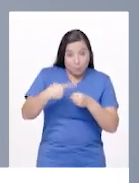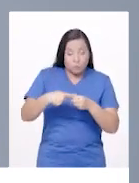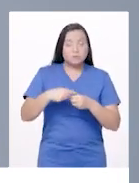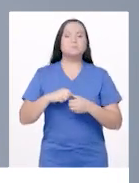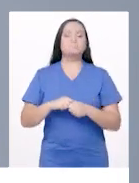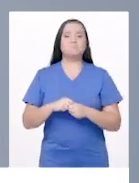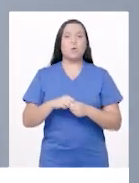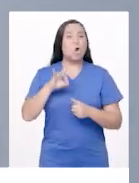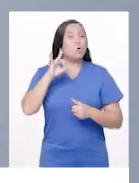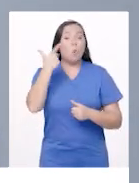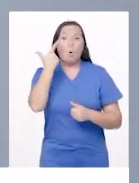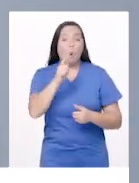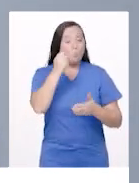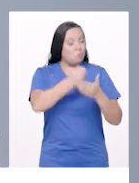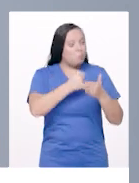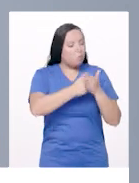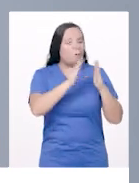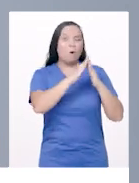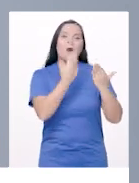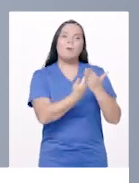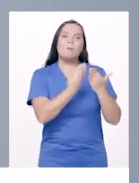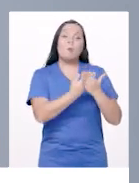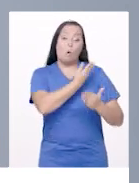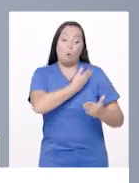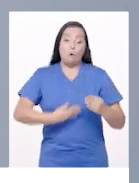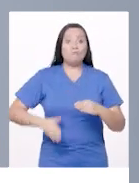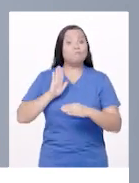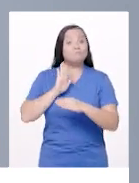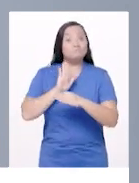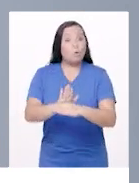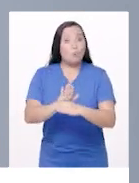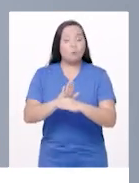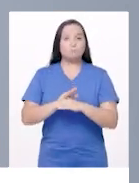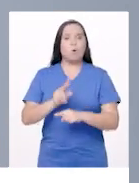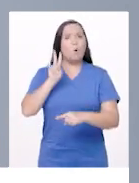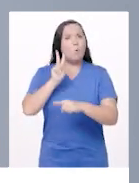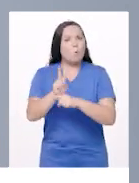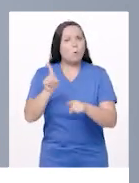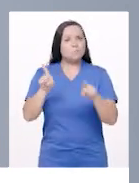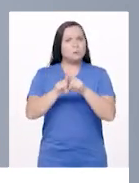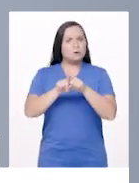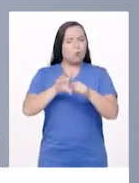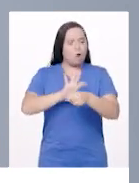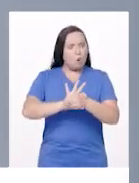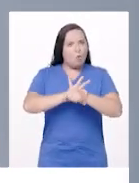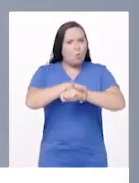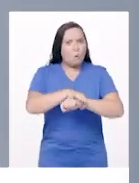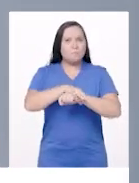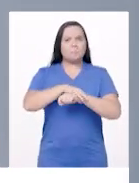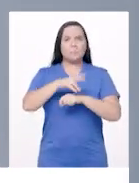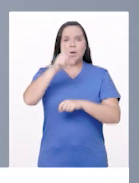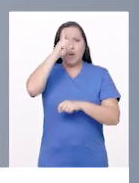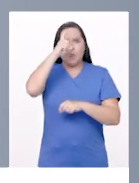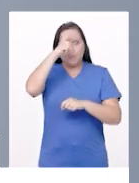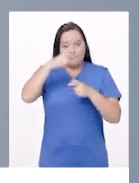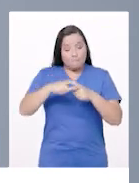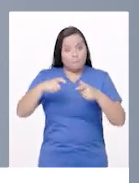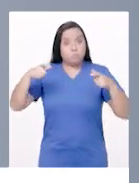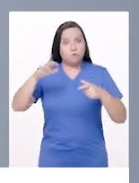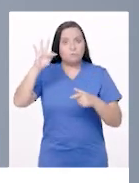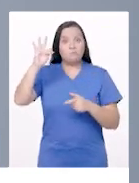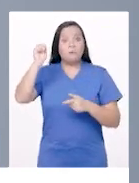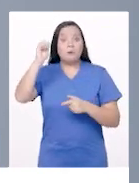quase todos, portanto, só conseguiram construir suas creches graças ao apoio do governo do Estado, que também cuida da segurança